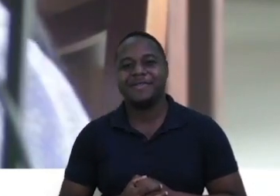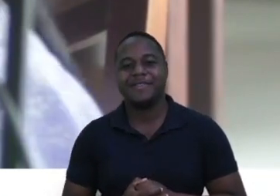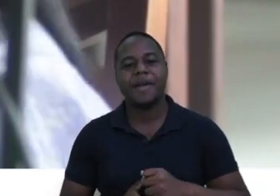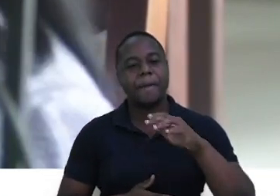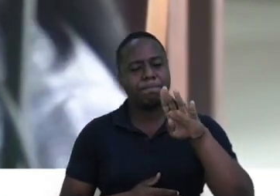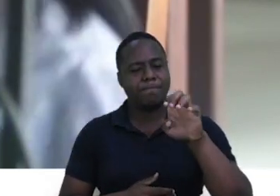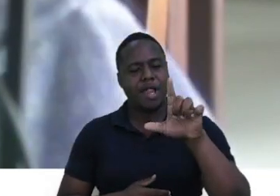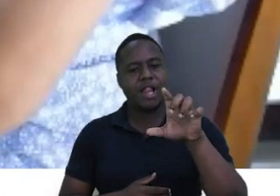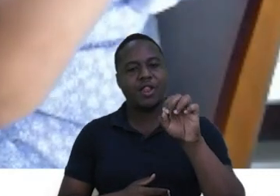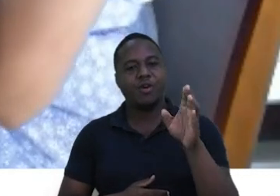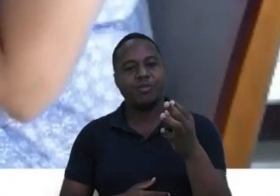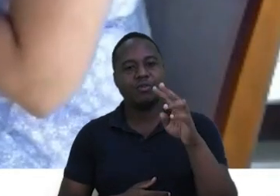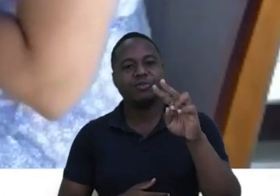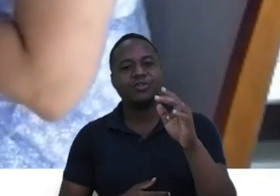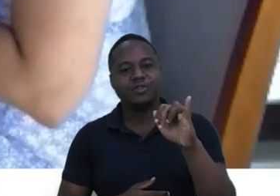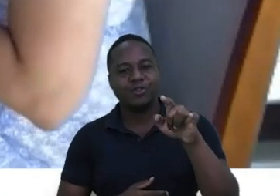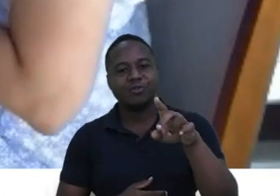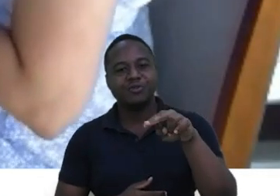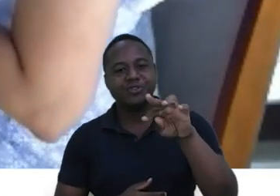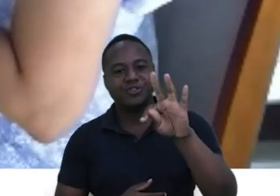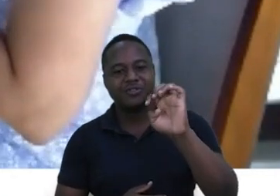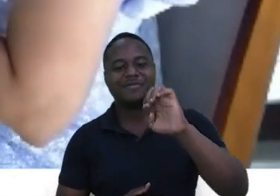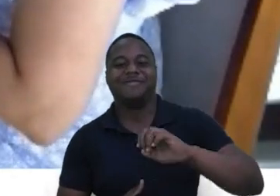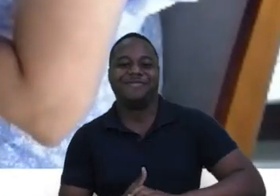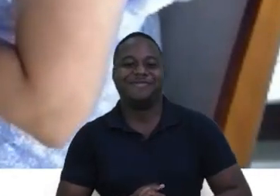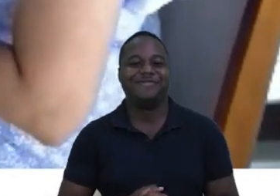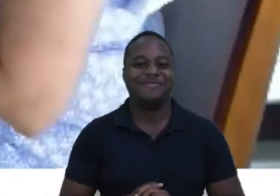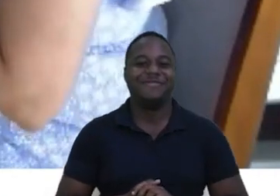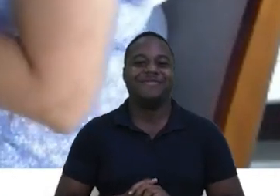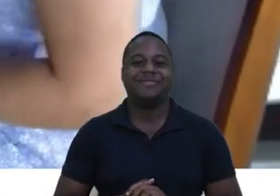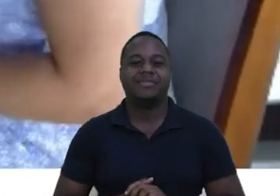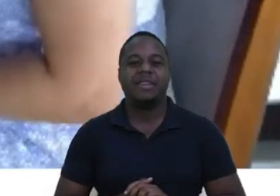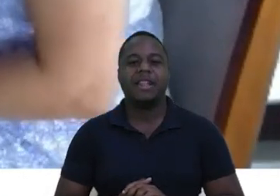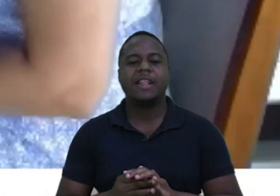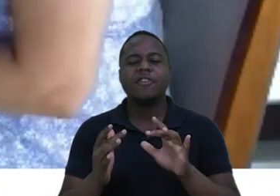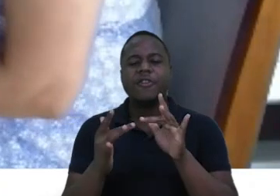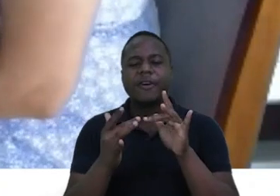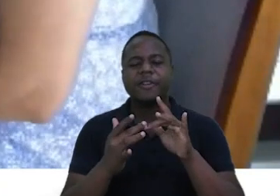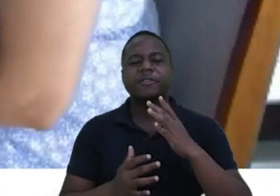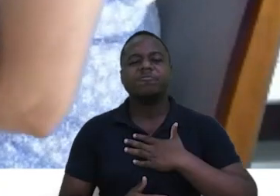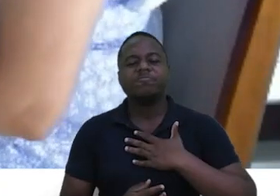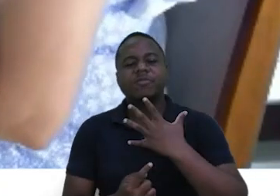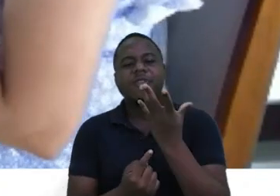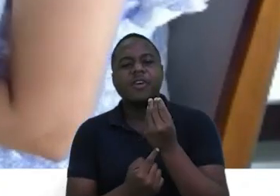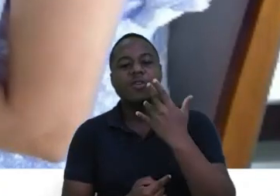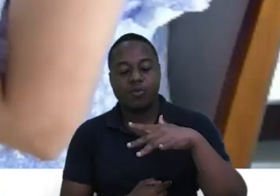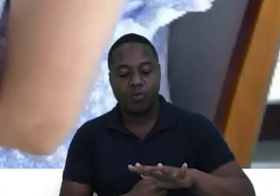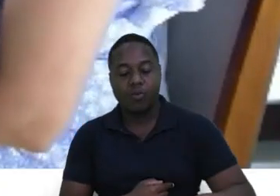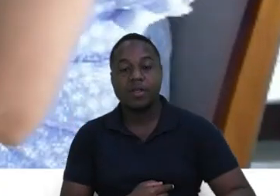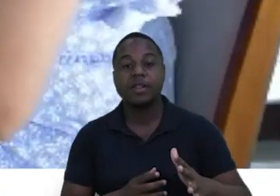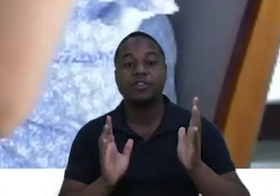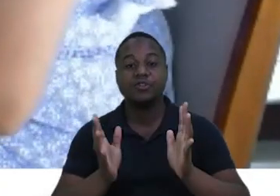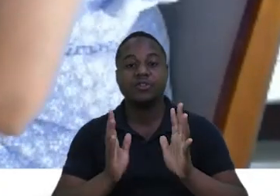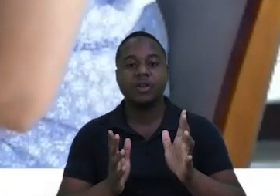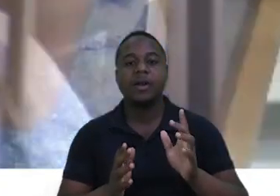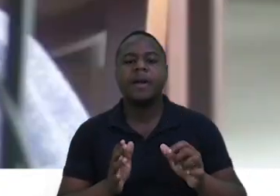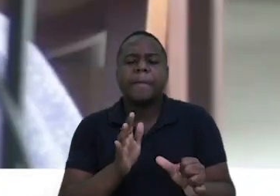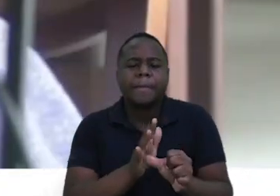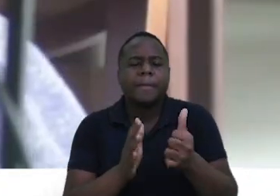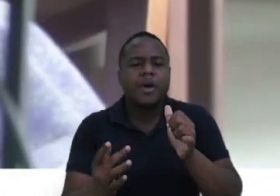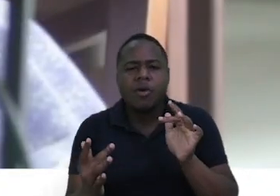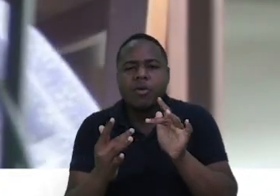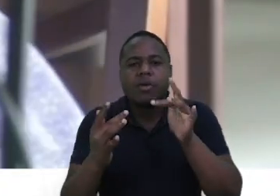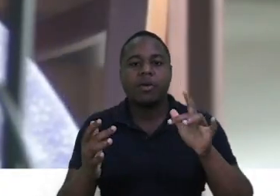falar. Belo Horizonte. É conectada com a arte desde a infância. O seu primeiro contato com o forró se